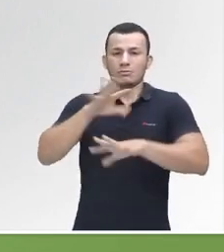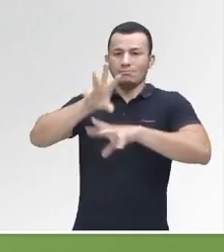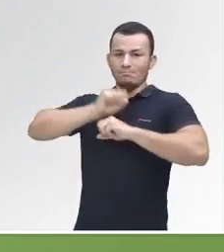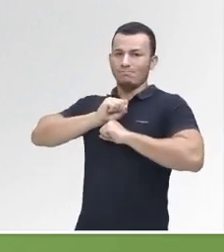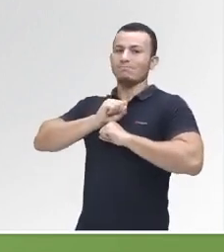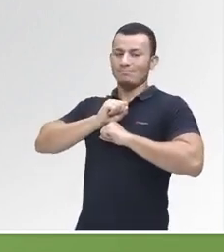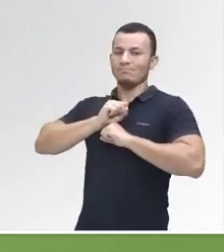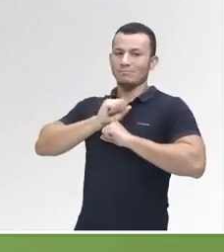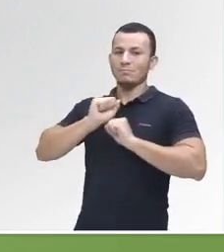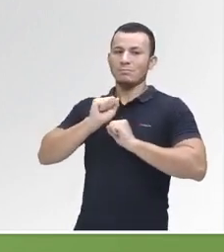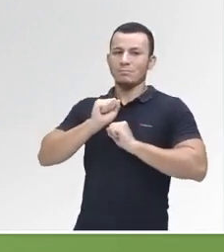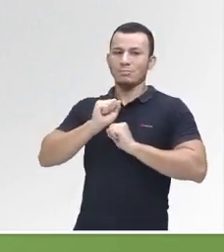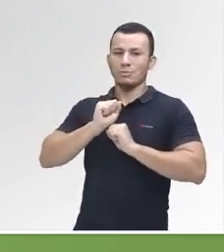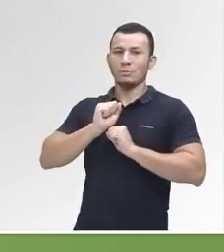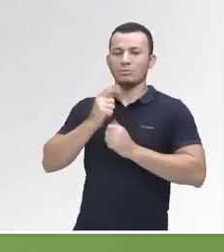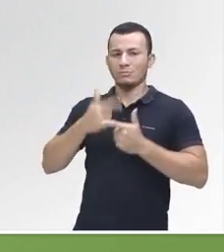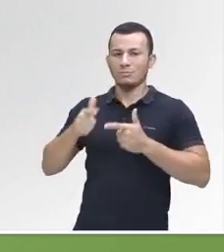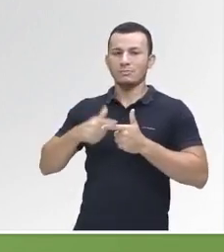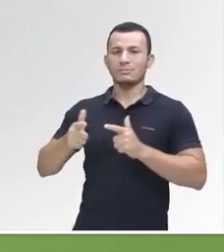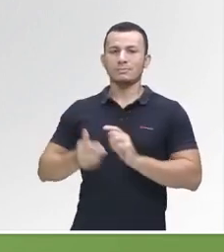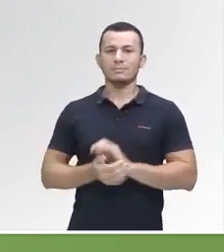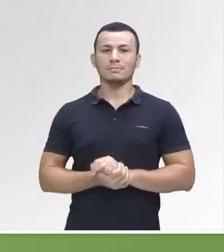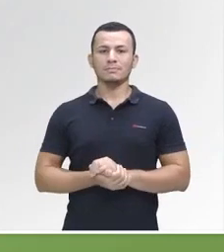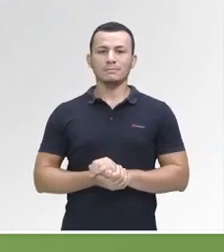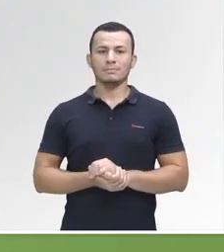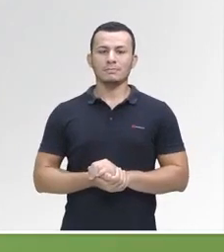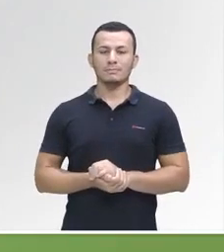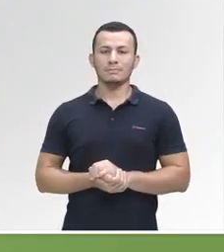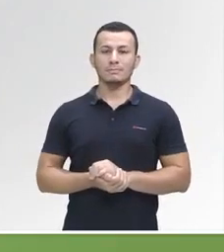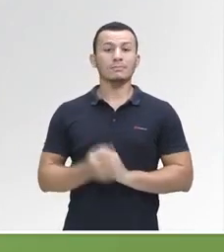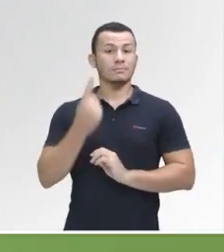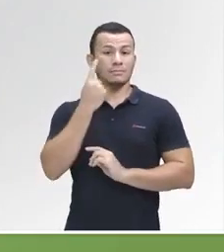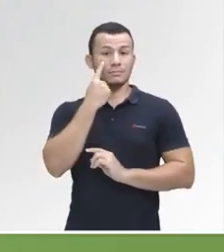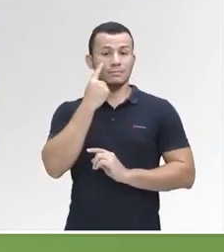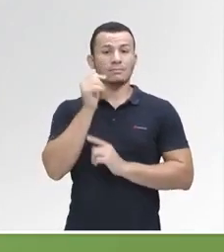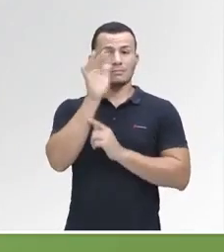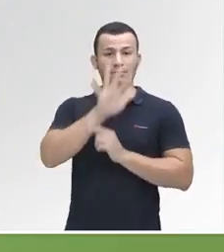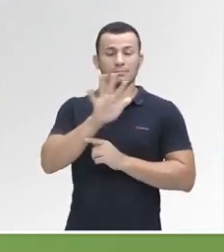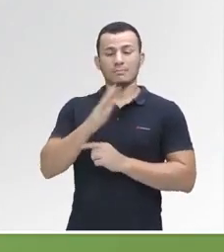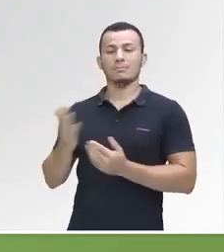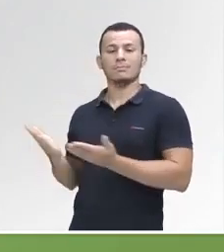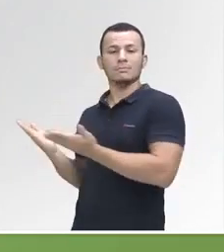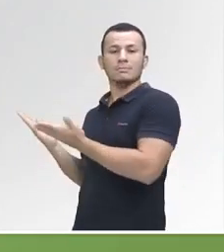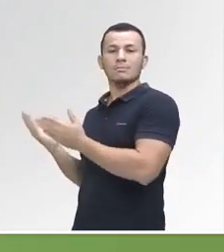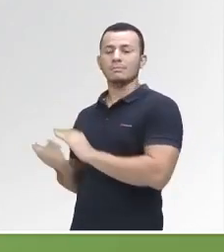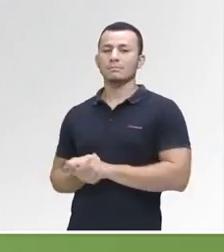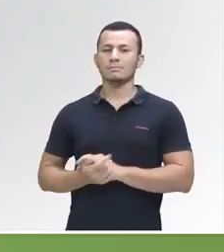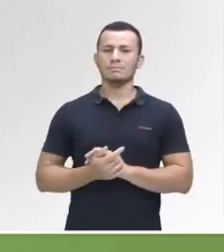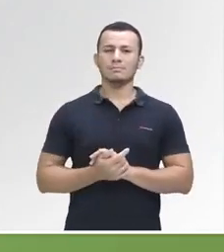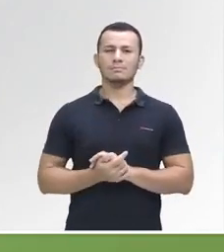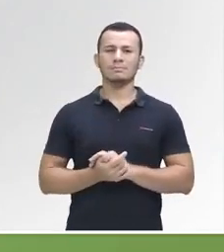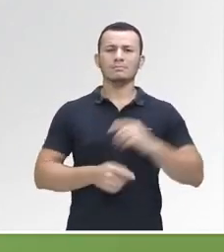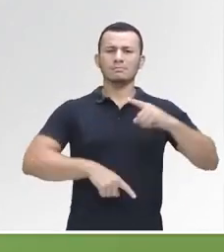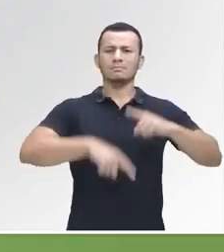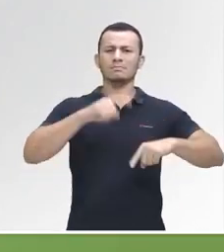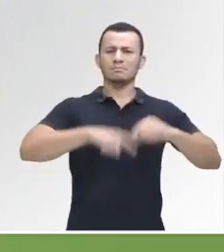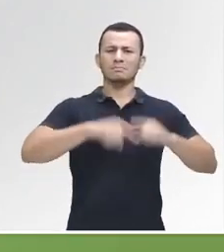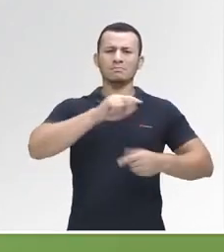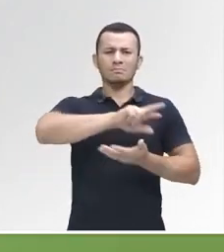intoxicações. Muito bem, como você pode ver aqui na imagem, são vários produtos, né, principalmente